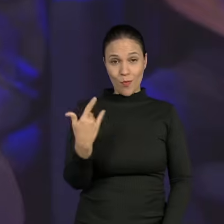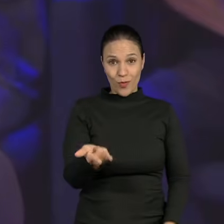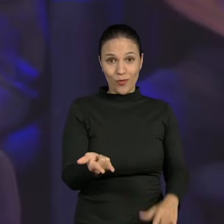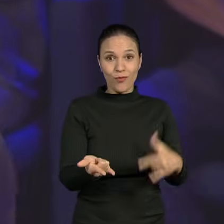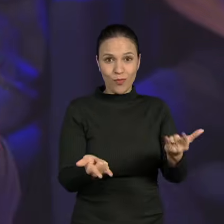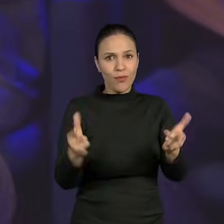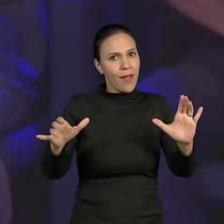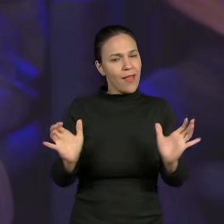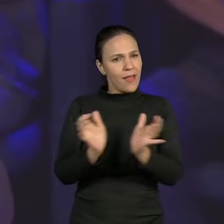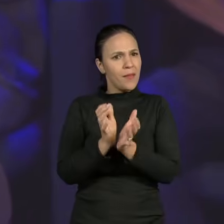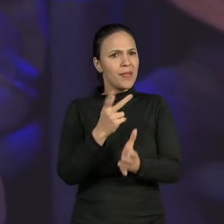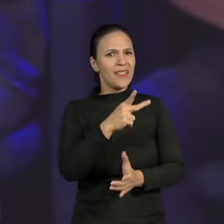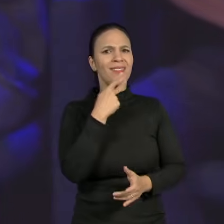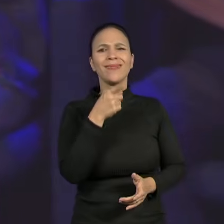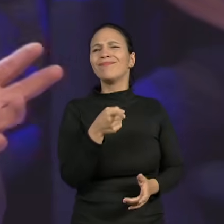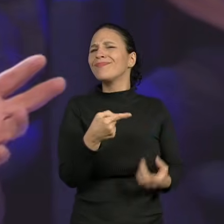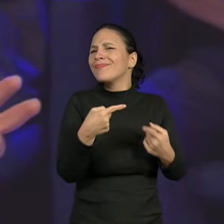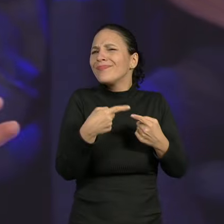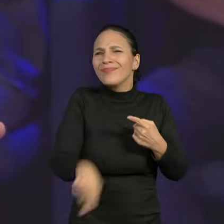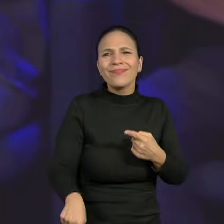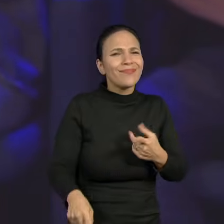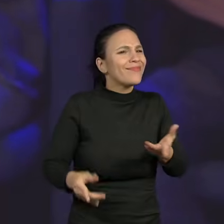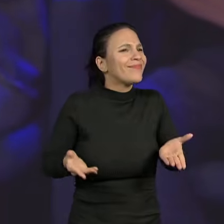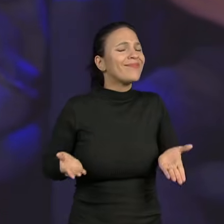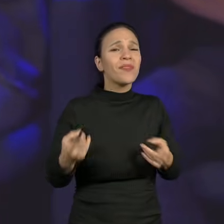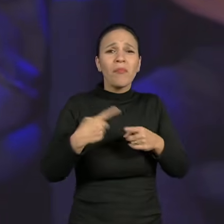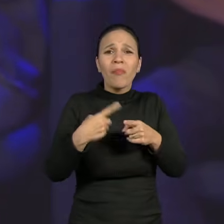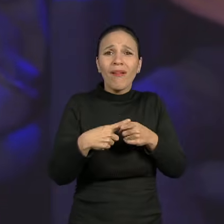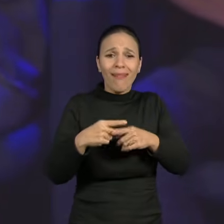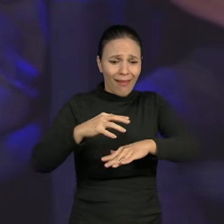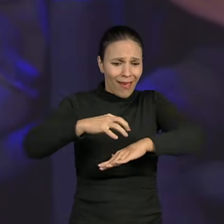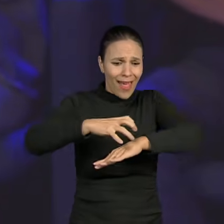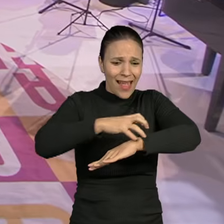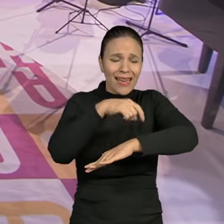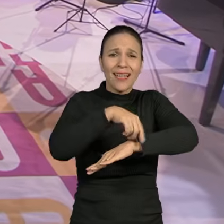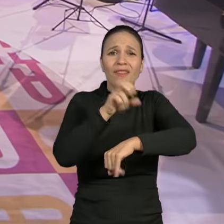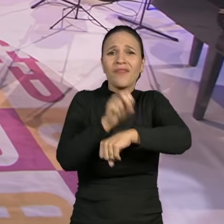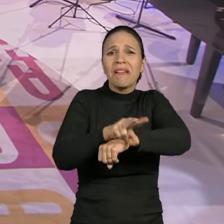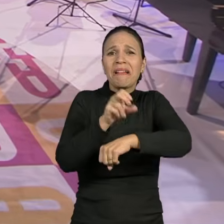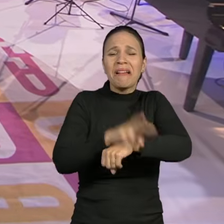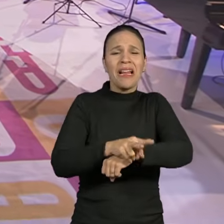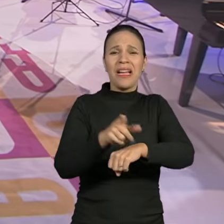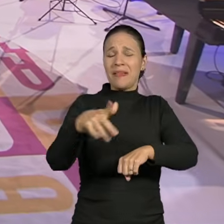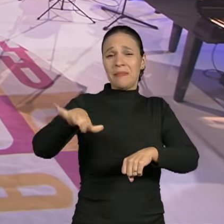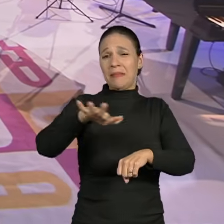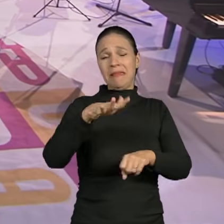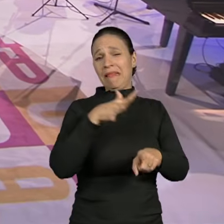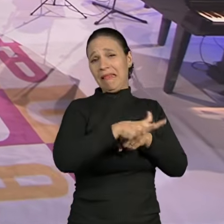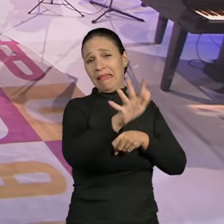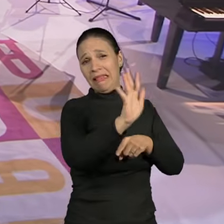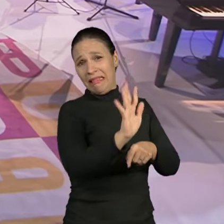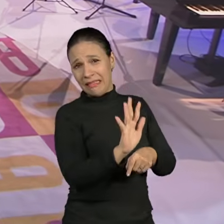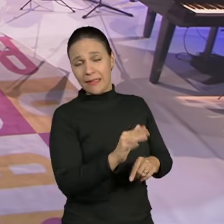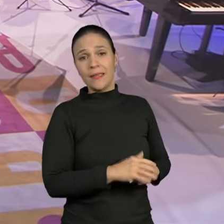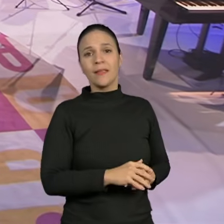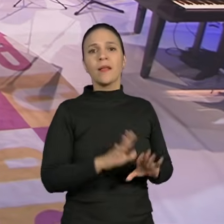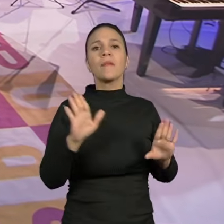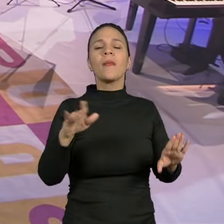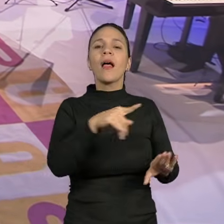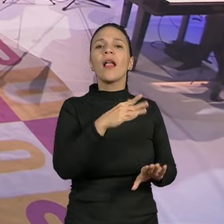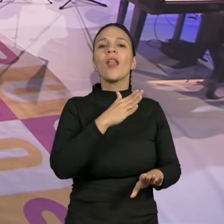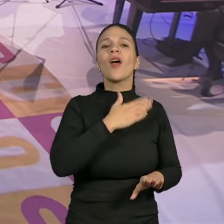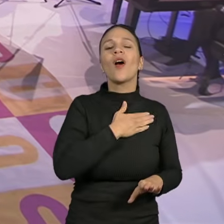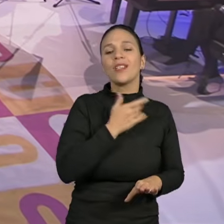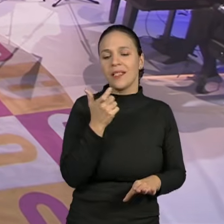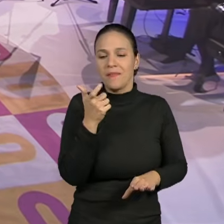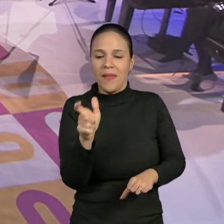a equipe dele achou que não ia dar certo, porque a aranha é um animal peçonhento. E ele gostava da sonoridade da